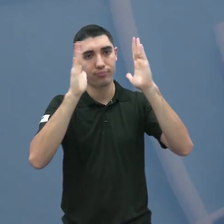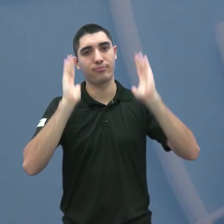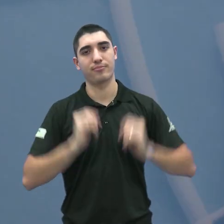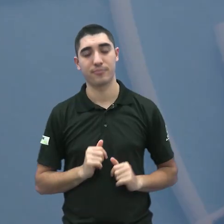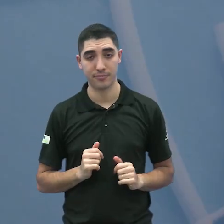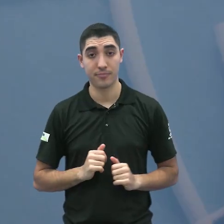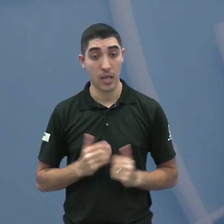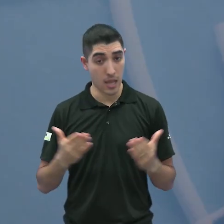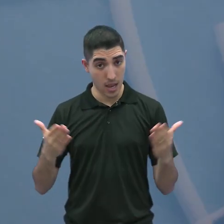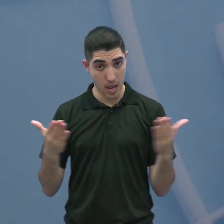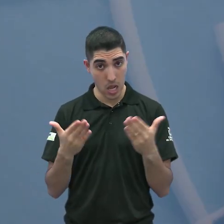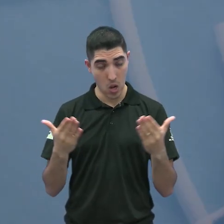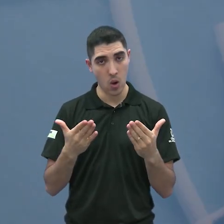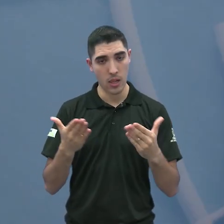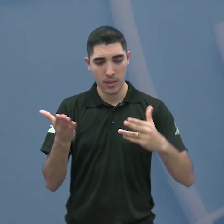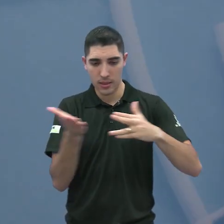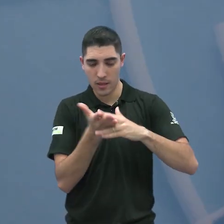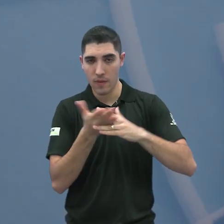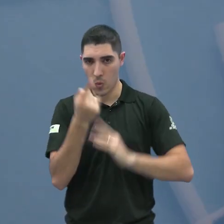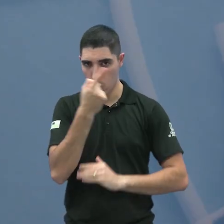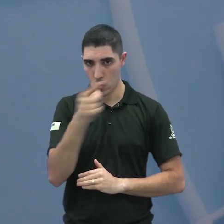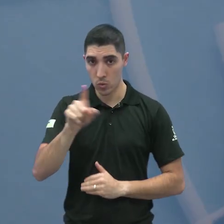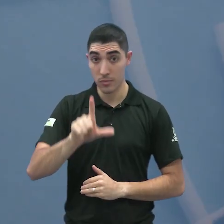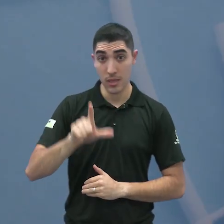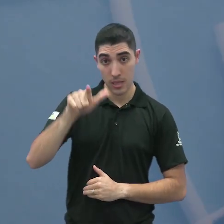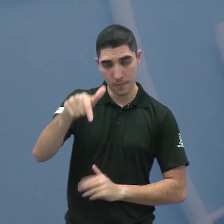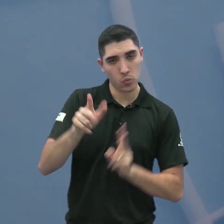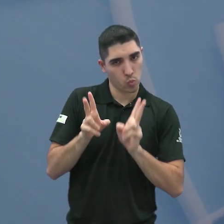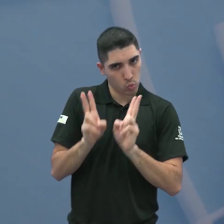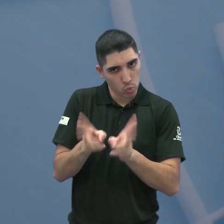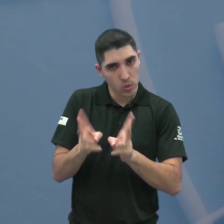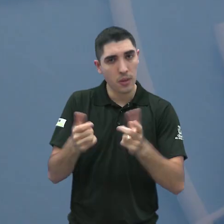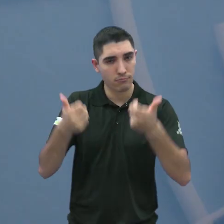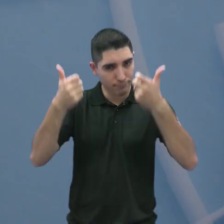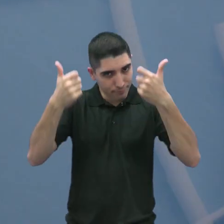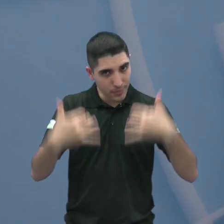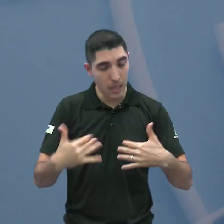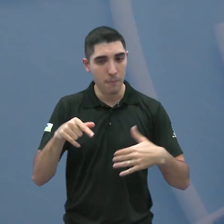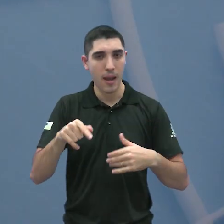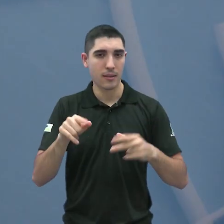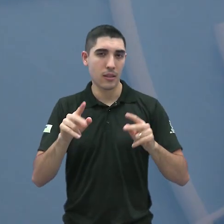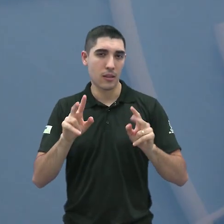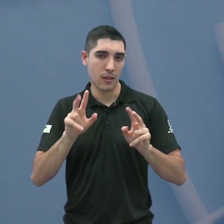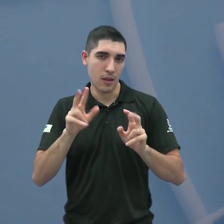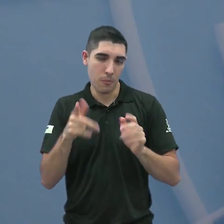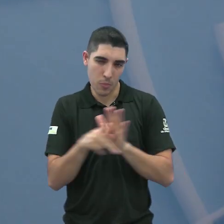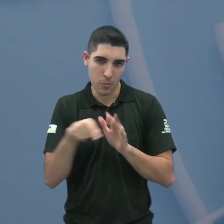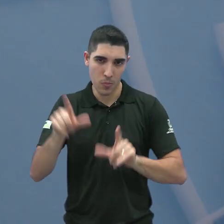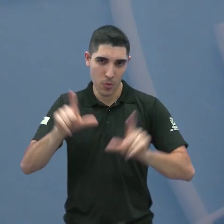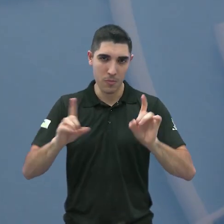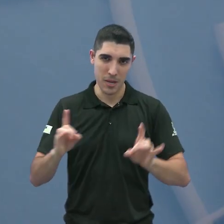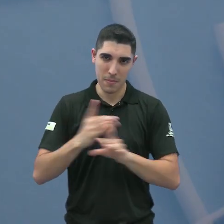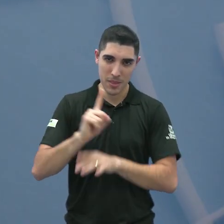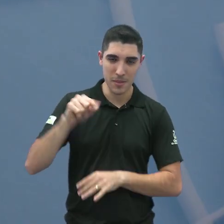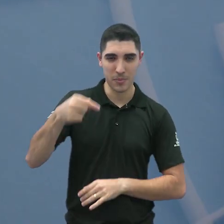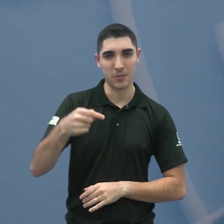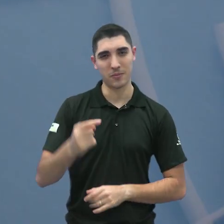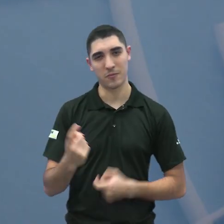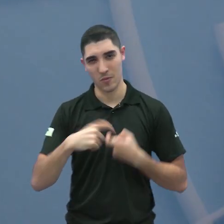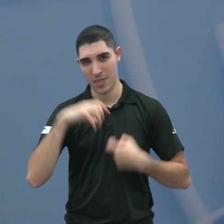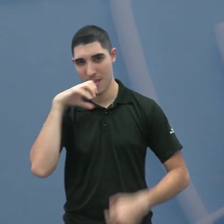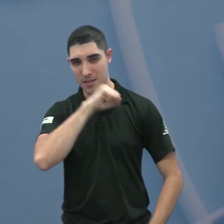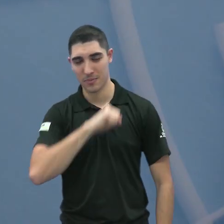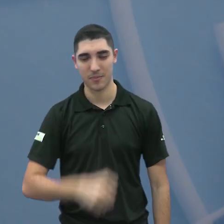continuar nesse processo de desconstrução. Vamos para a nossa última pausa de hoje, daqui a pouquinho a gente retorna para concluir esse